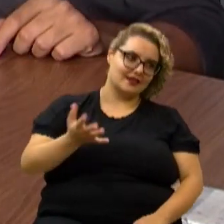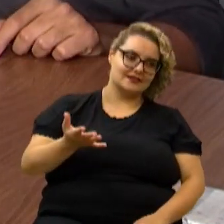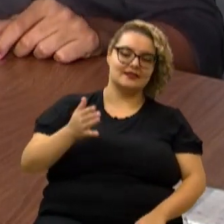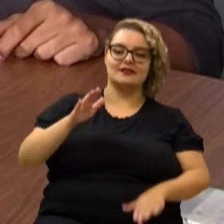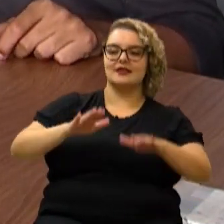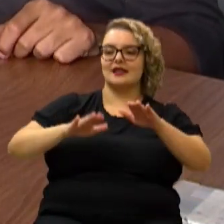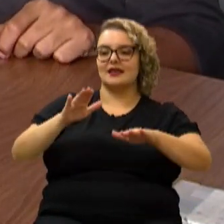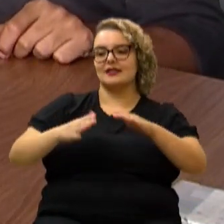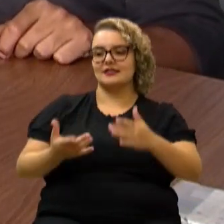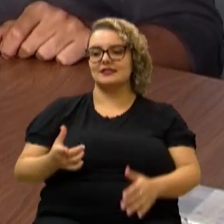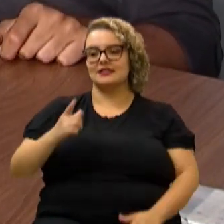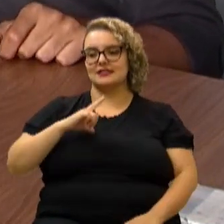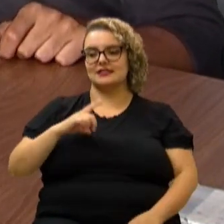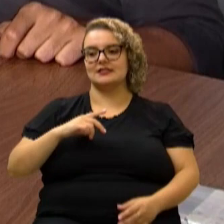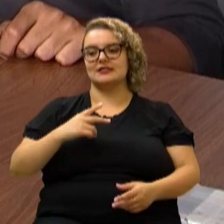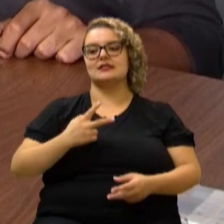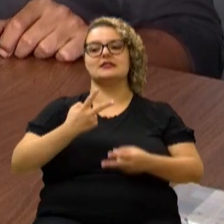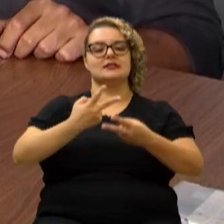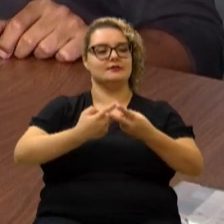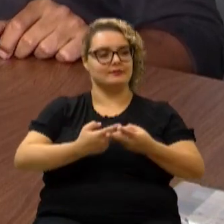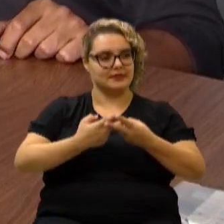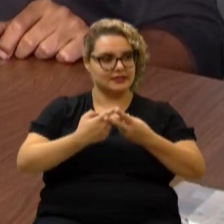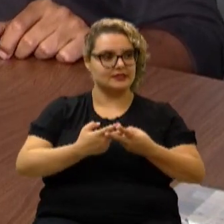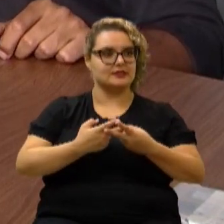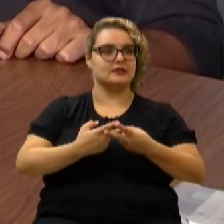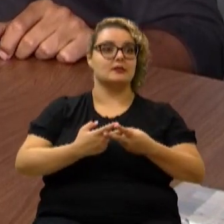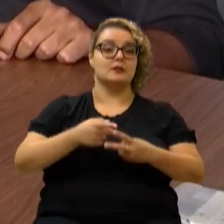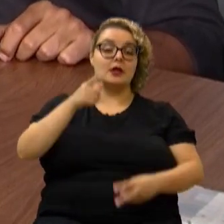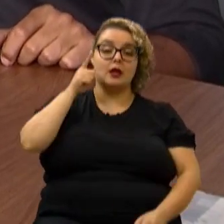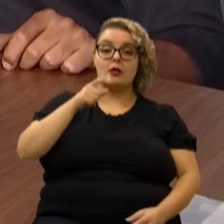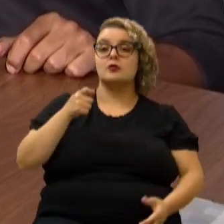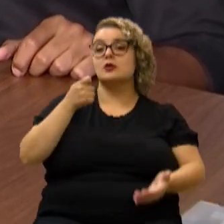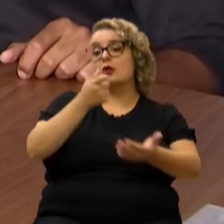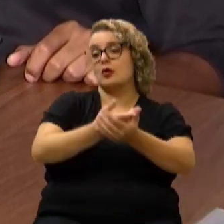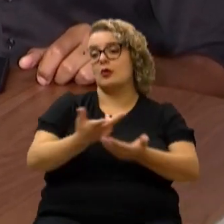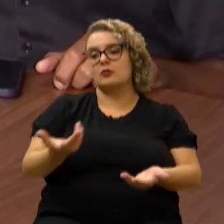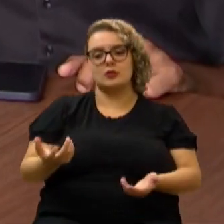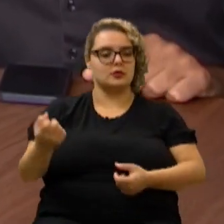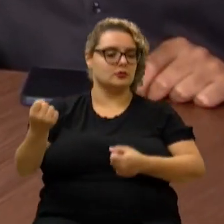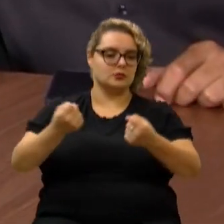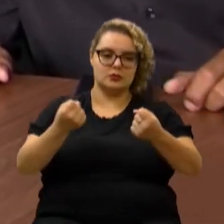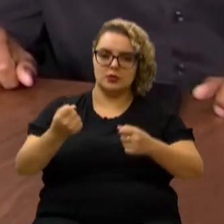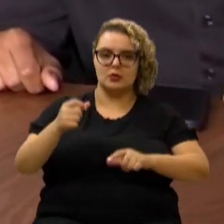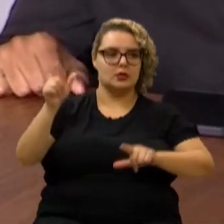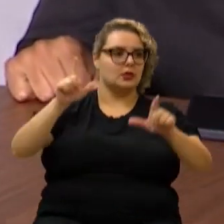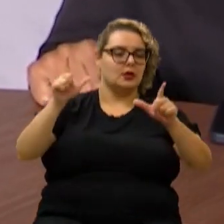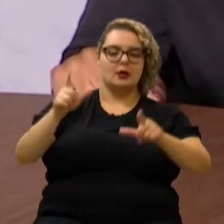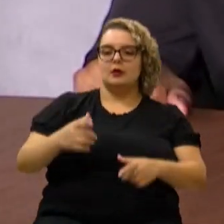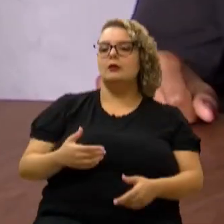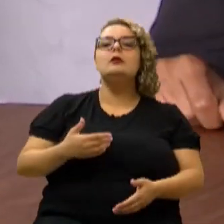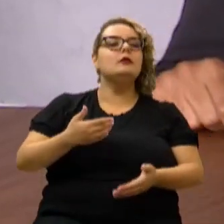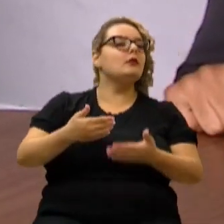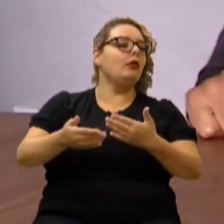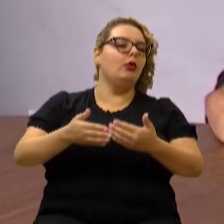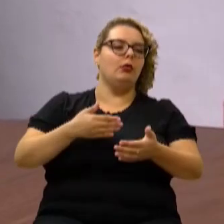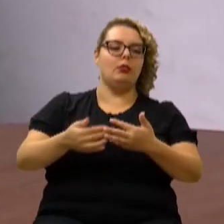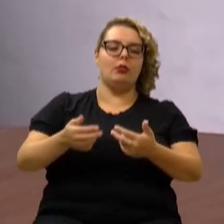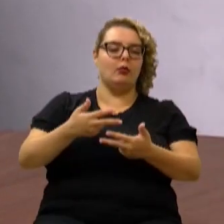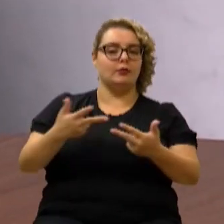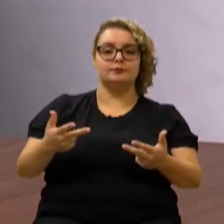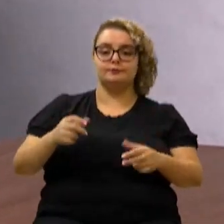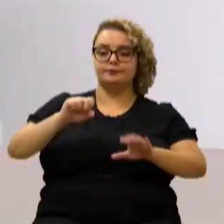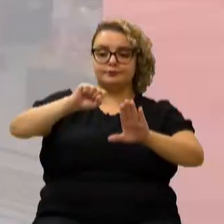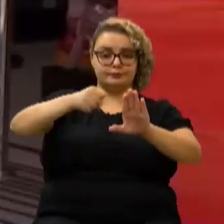né? Exatamente. Muitas vezes a gente tem que ter a paciência para conquistar aquele bem que a gente tanto quer, seja um carro, seja uma televisão,